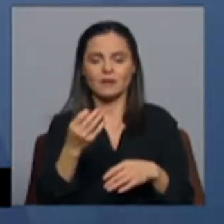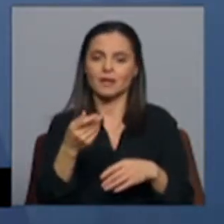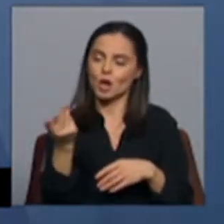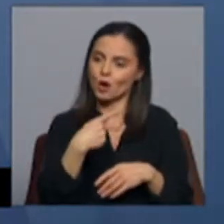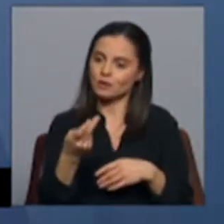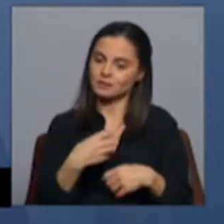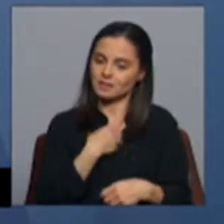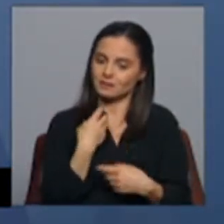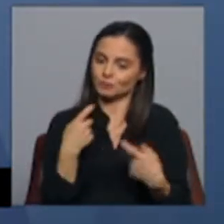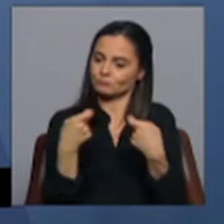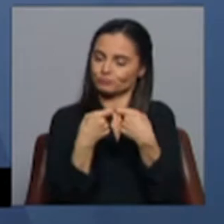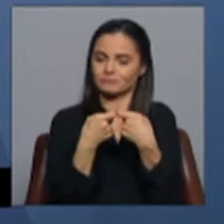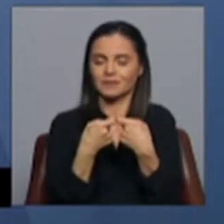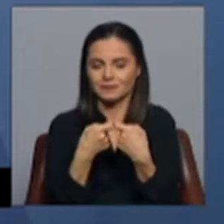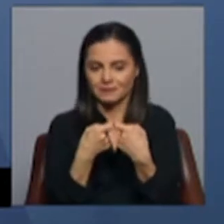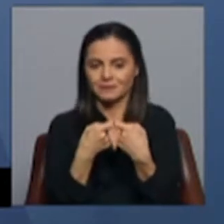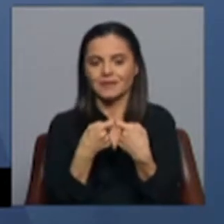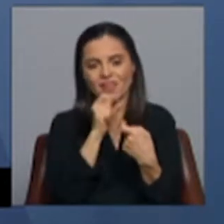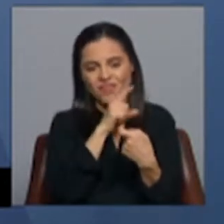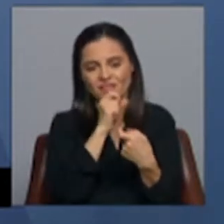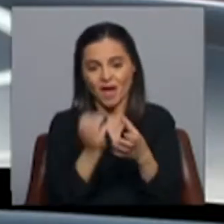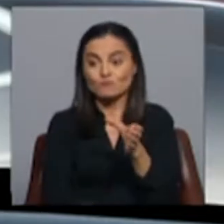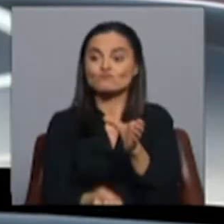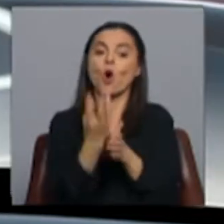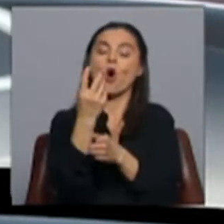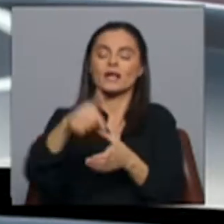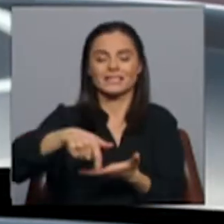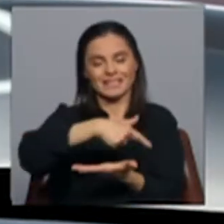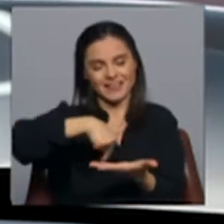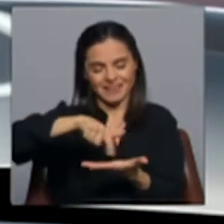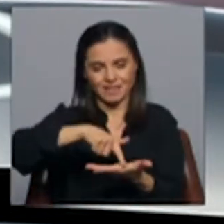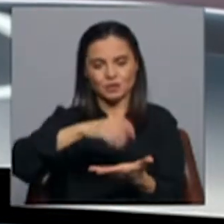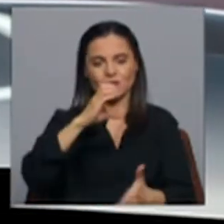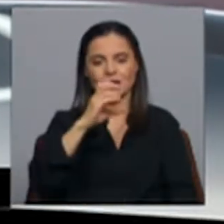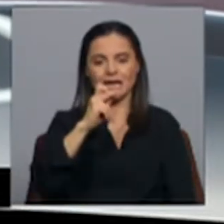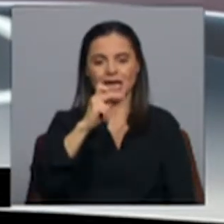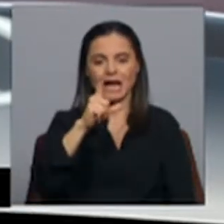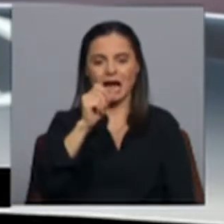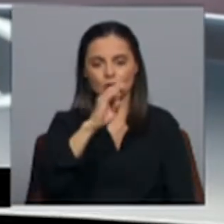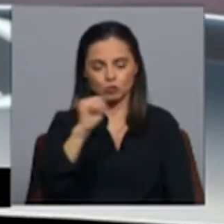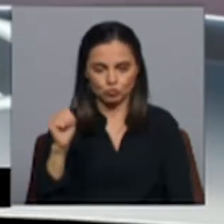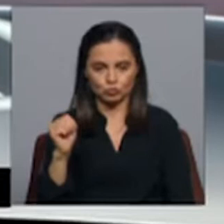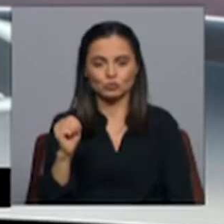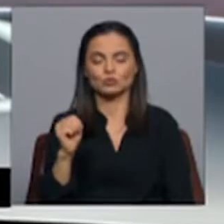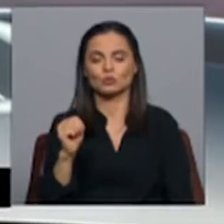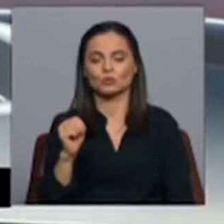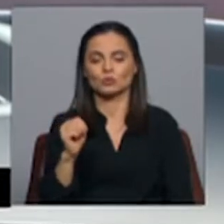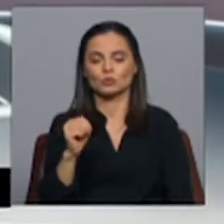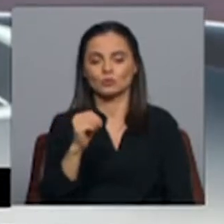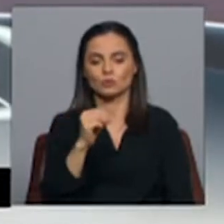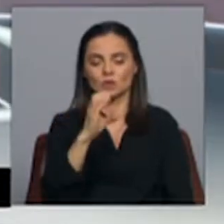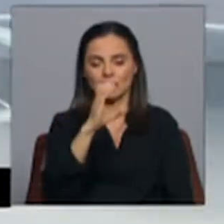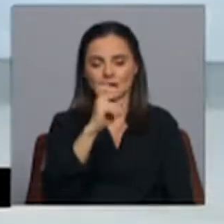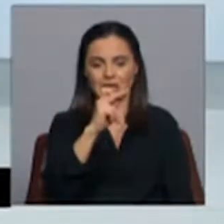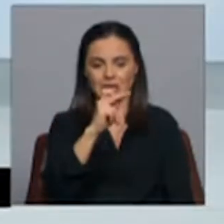de facto, também a concretização deste disco. Carlos, o teu nome artístico é Carluz, atenção a esse